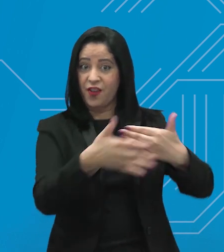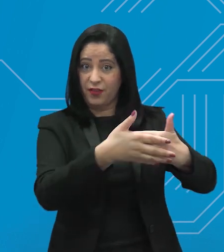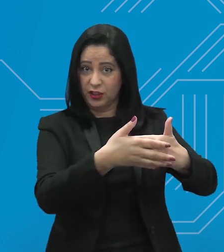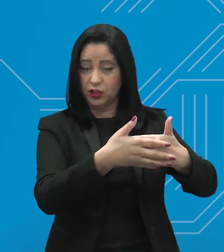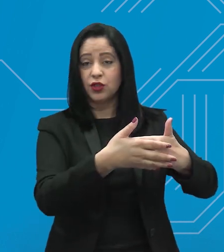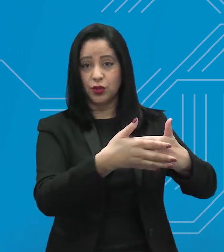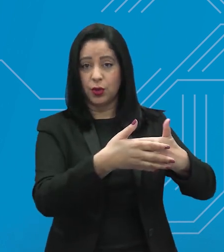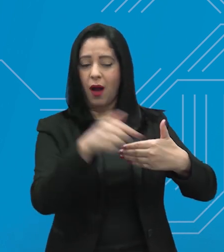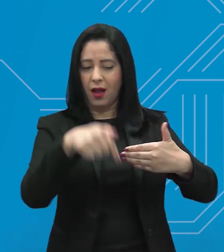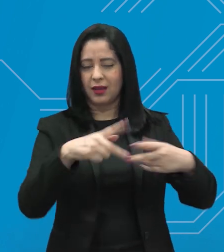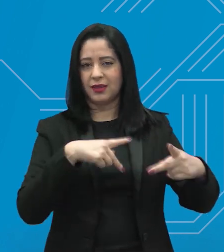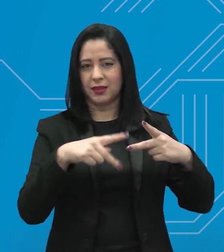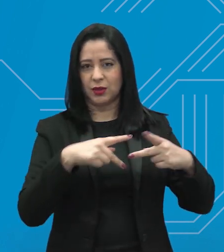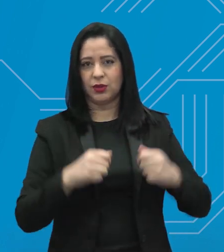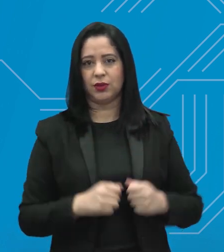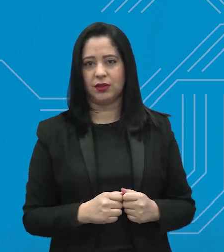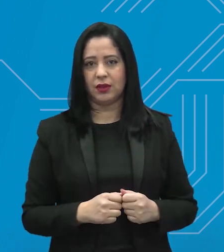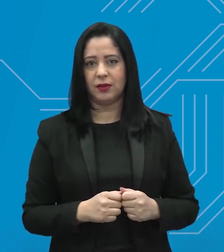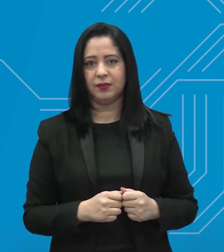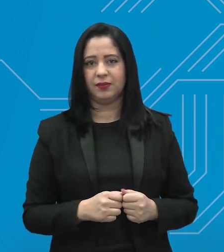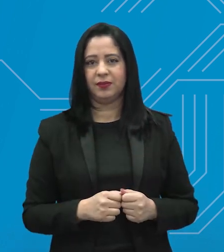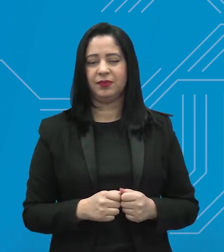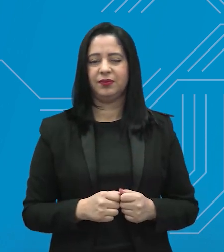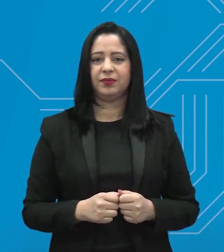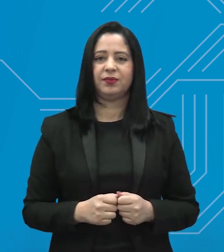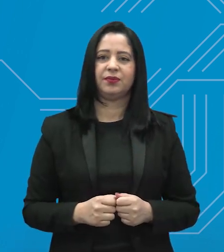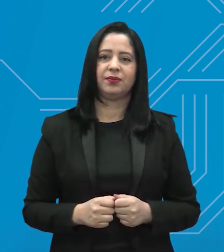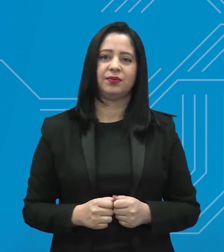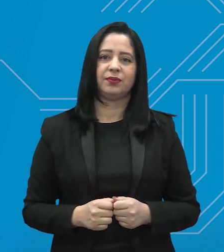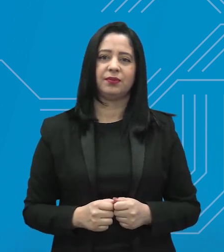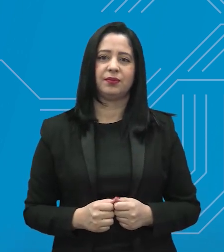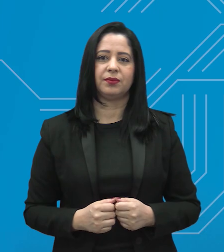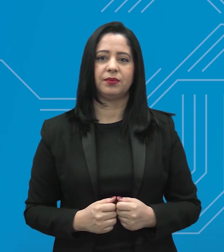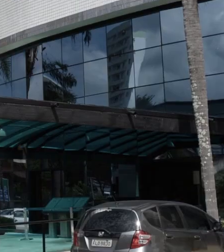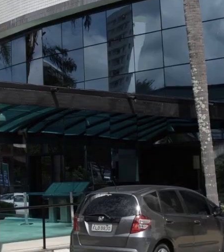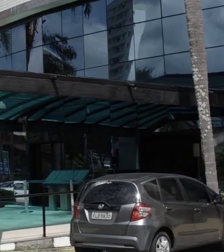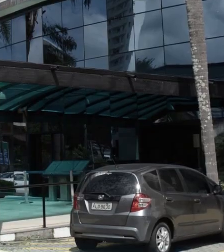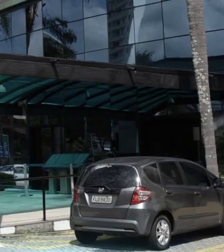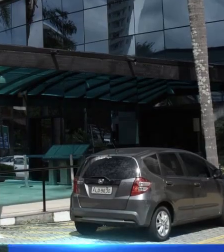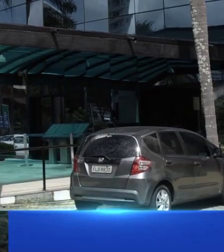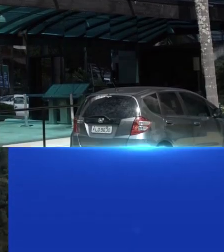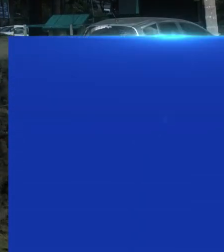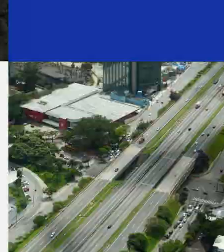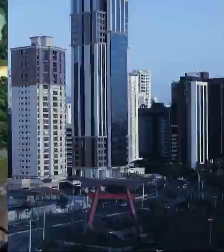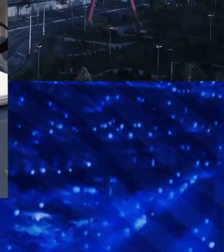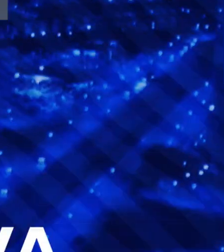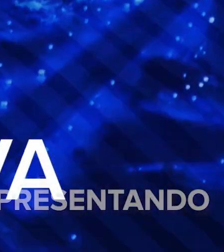de Ressocialização Feminino aqui de São José. A pausa é rápida.